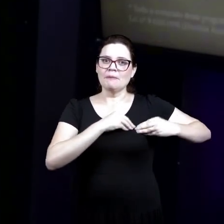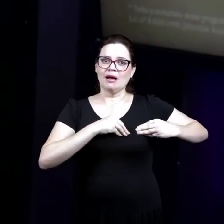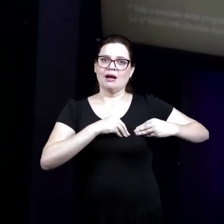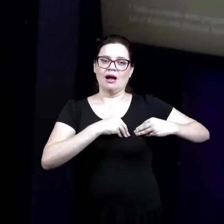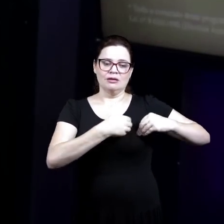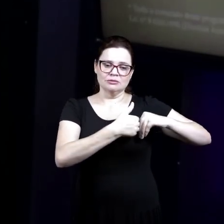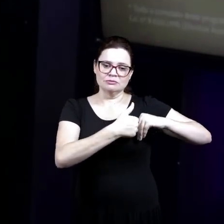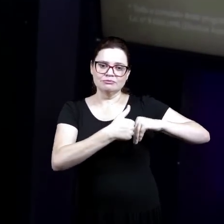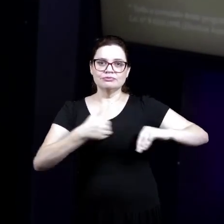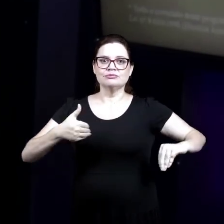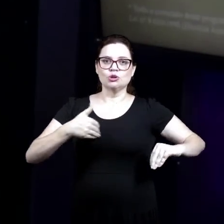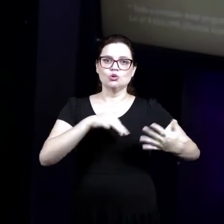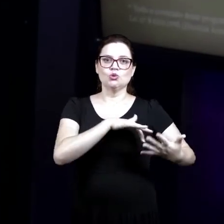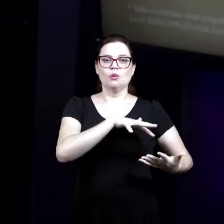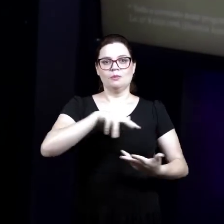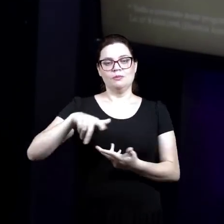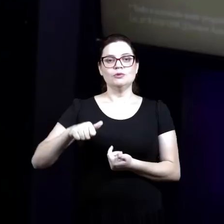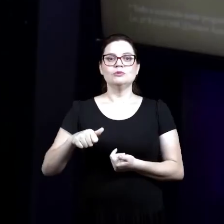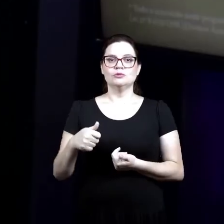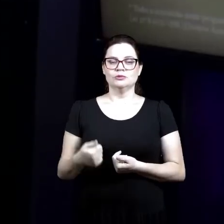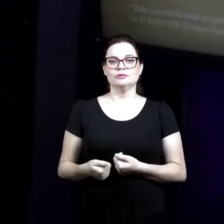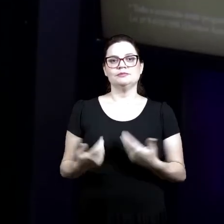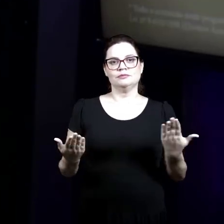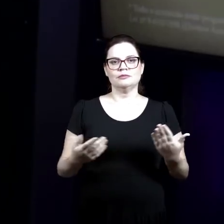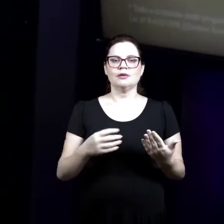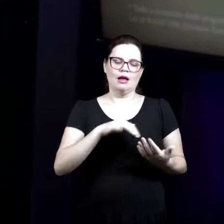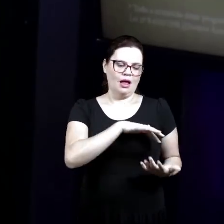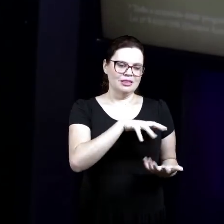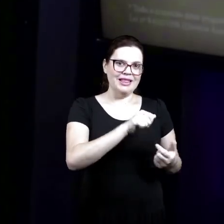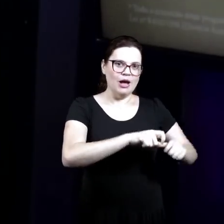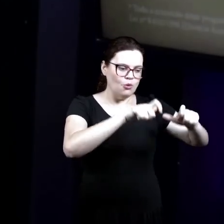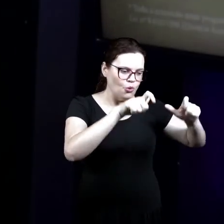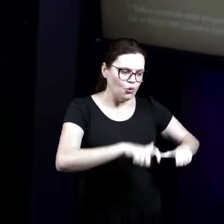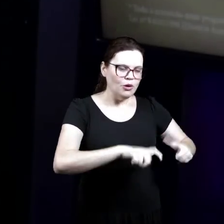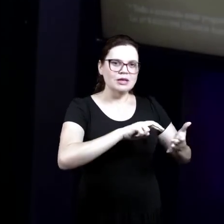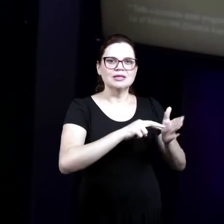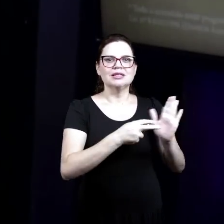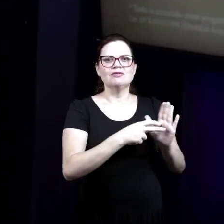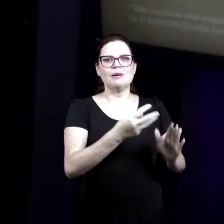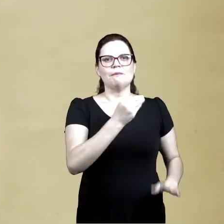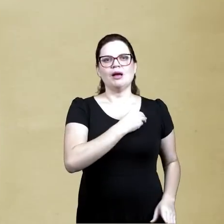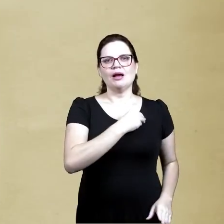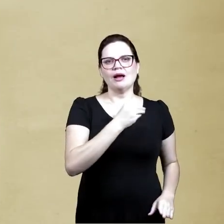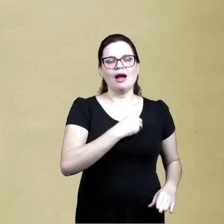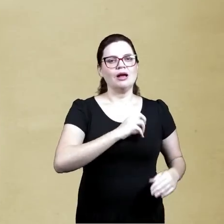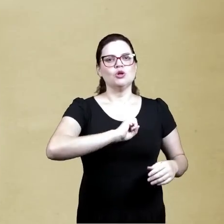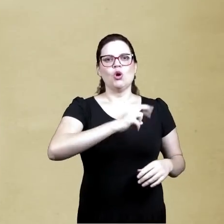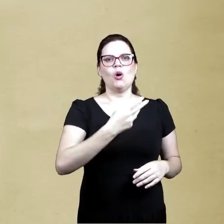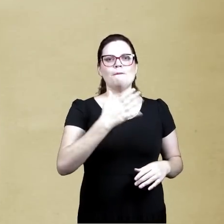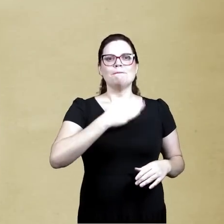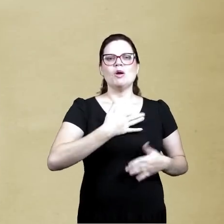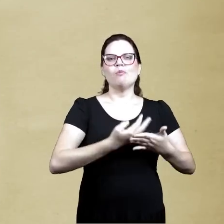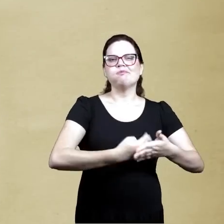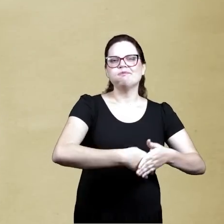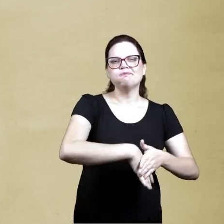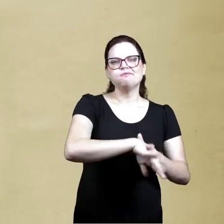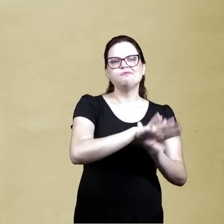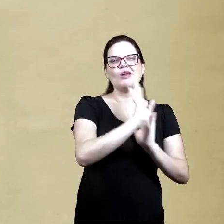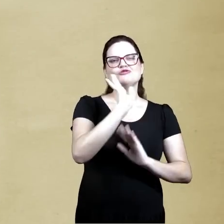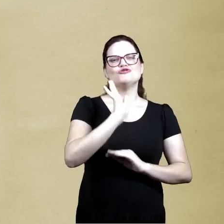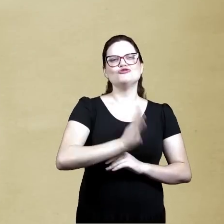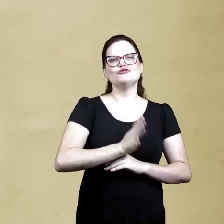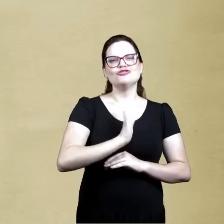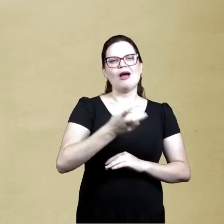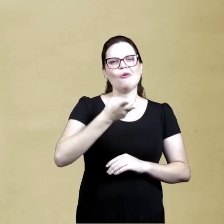mesmo. Os resgatei do mundo. Então, da tua terra aqui, fala exatamente dos velhos costumes, do velho homem, do pecado, que o Senhor nos chama para